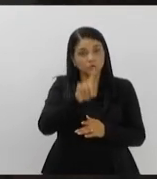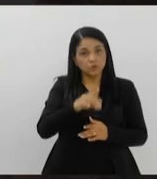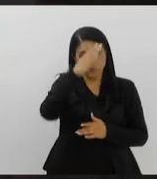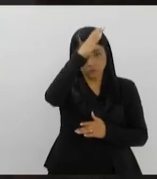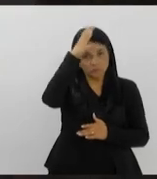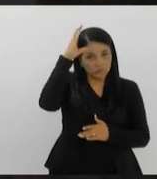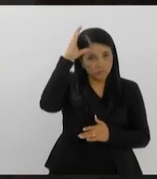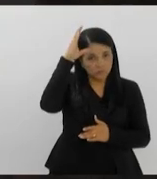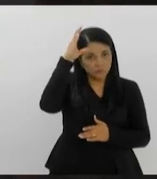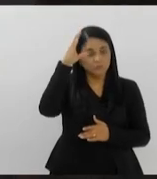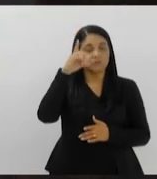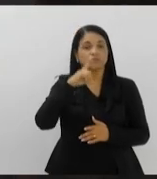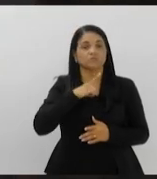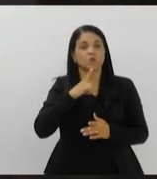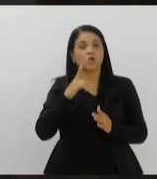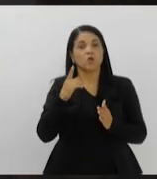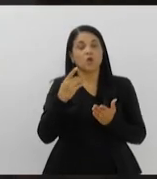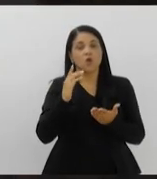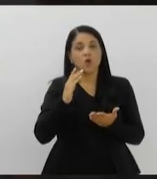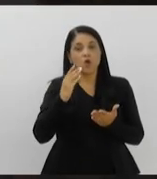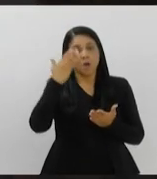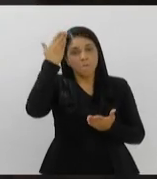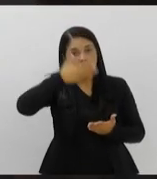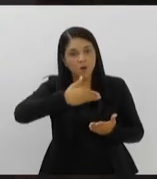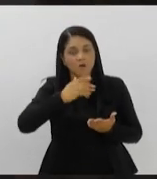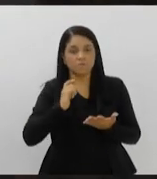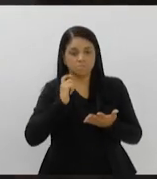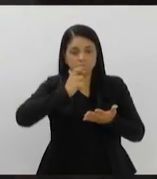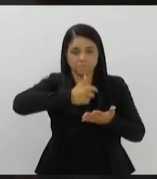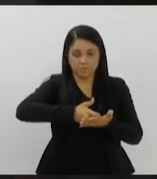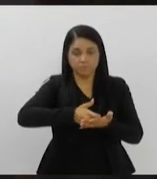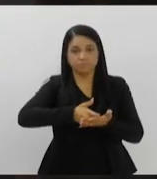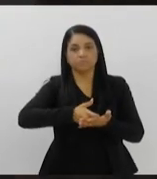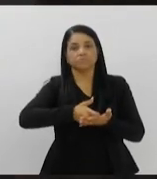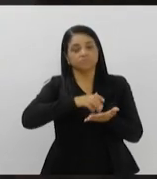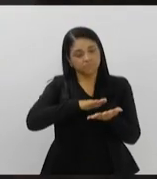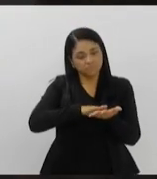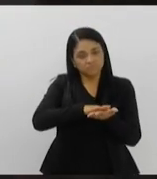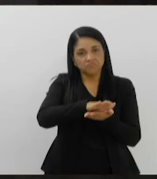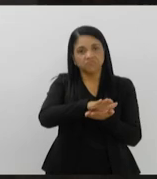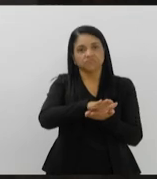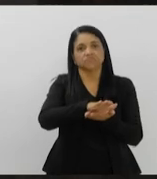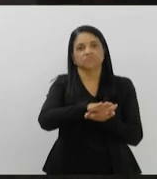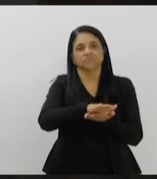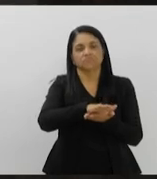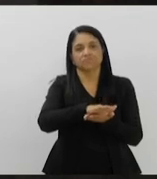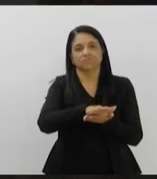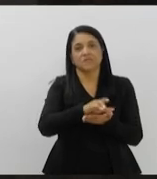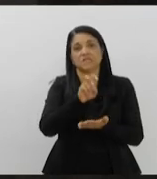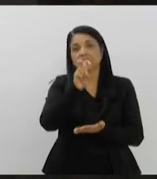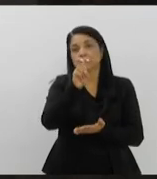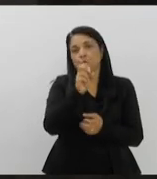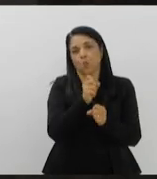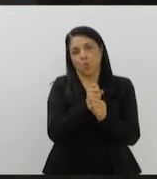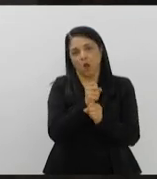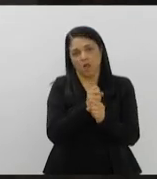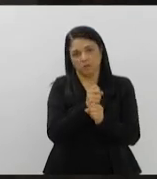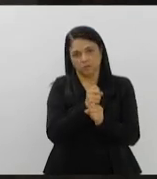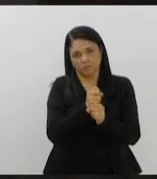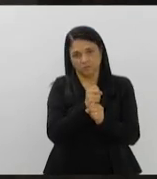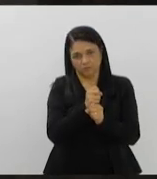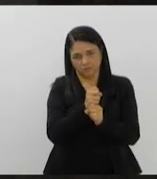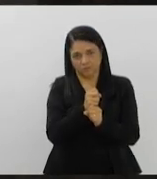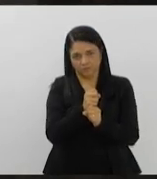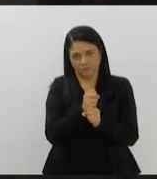do consumidor obter comprovantes de pagamentos que tenham durabilidade do texto impresso de pelo menos 5 anos, na forma que